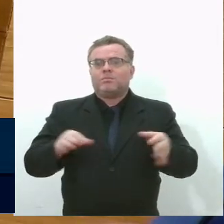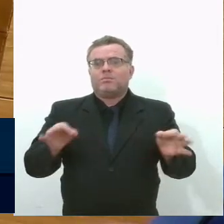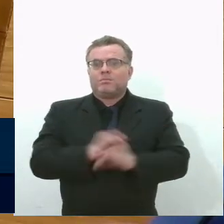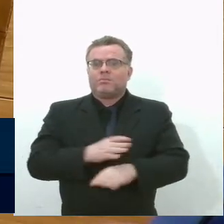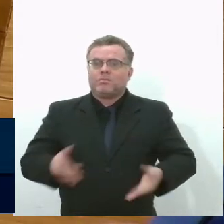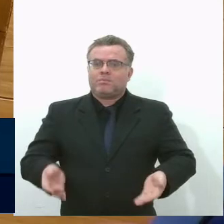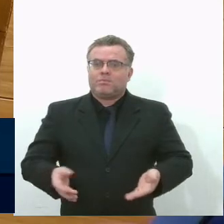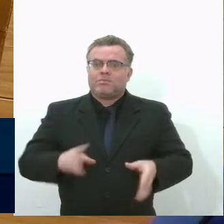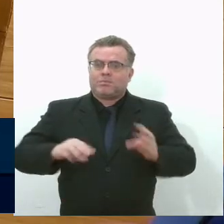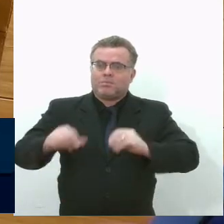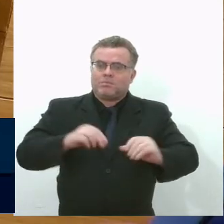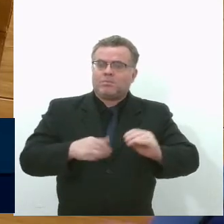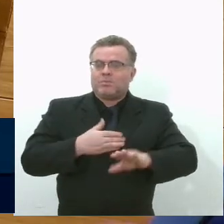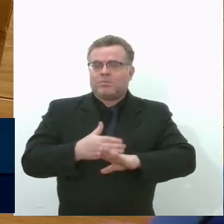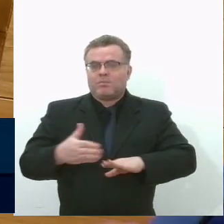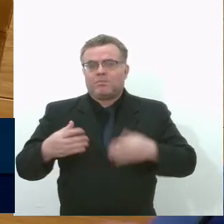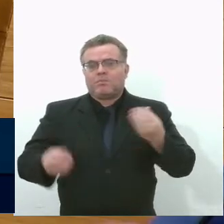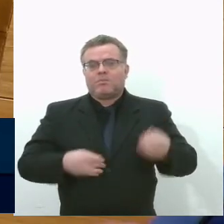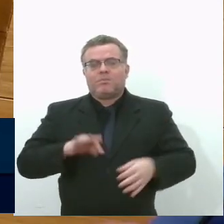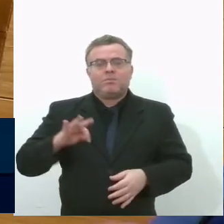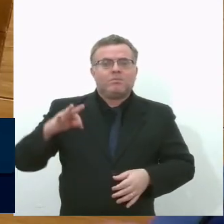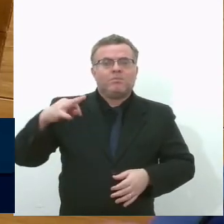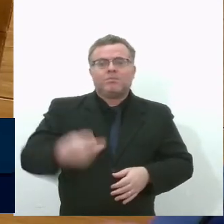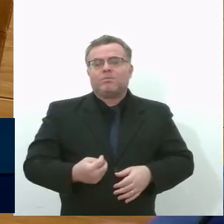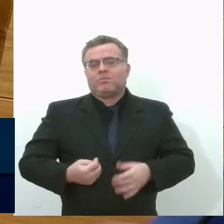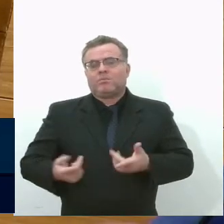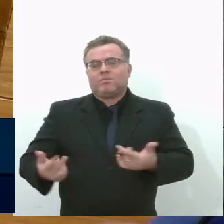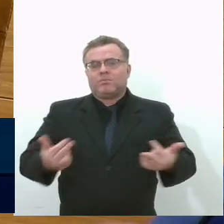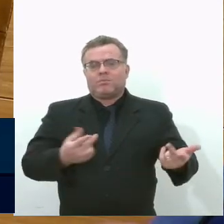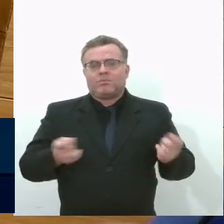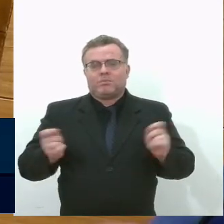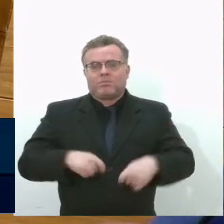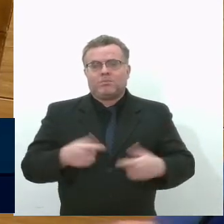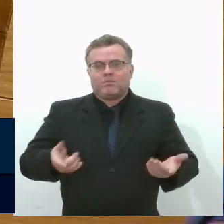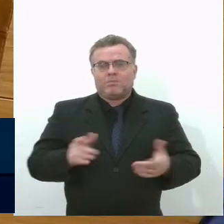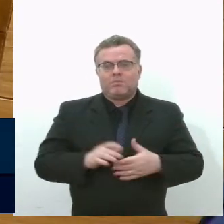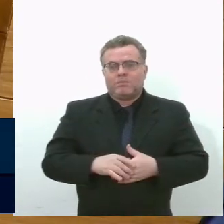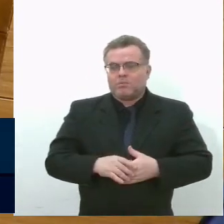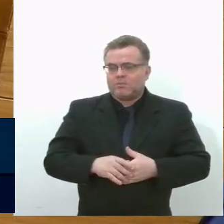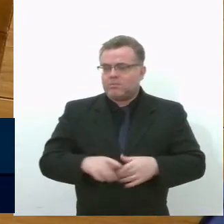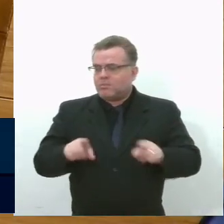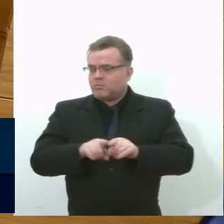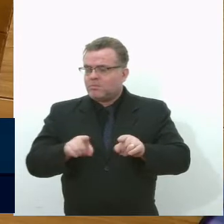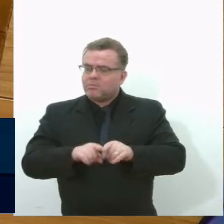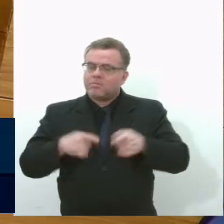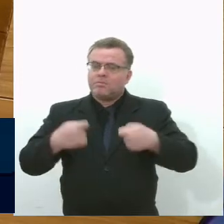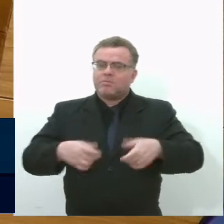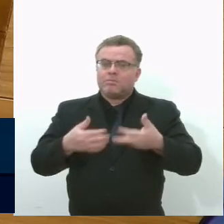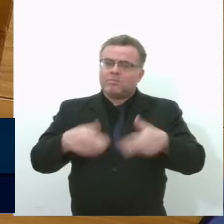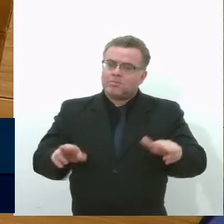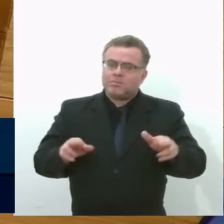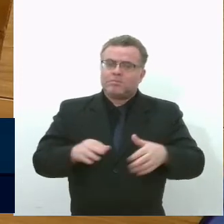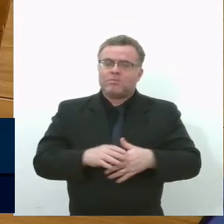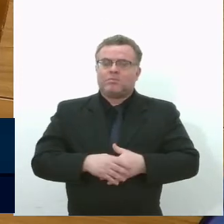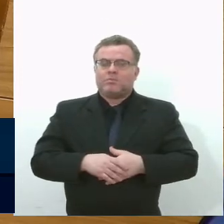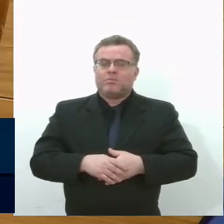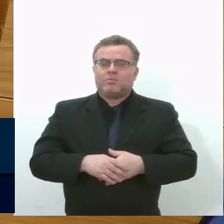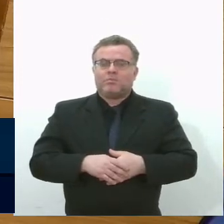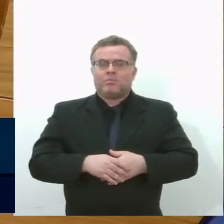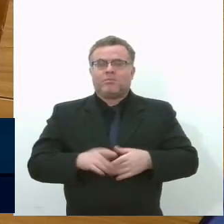José, todos aqueles povoados, todo aquele complexo do Santa Maria. Também tem que ser feito esse trabalho. Agora, também precisa